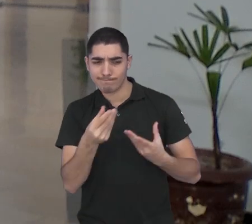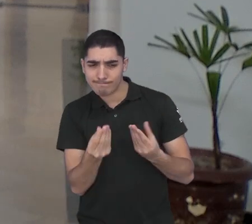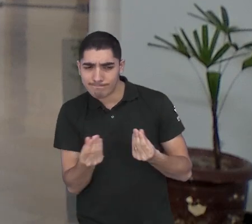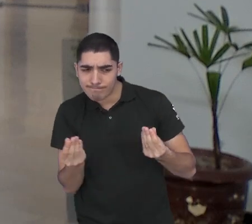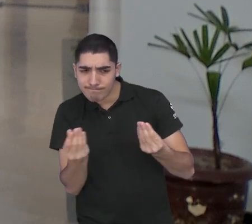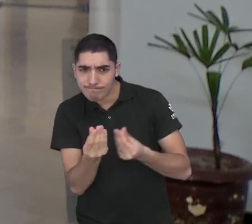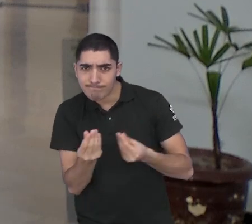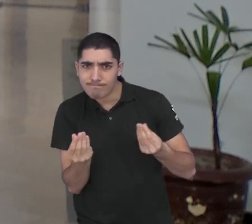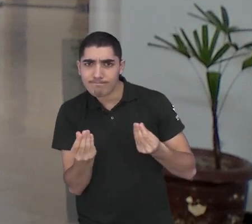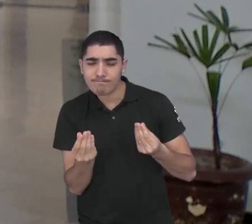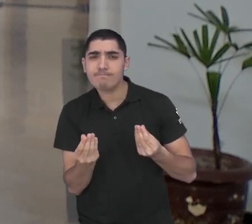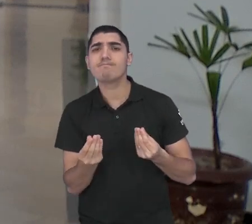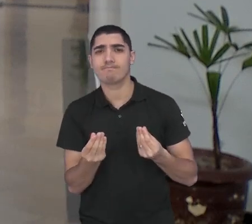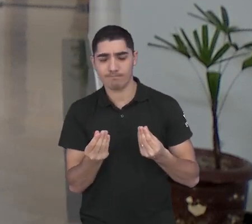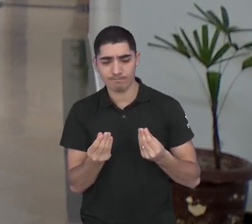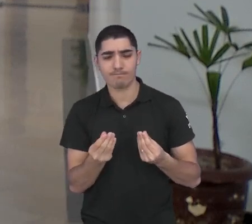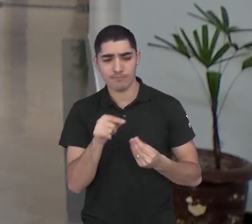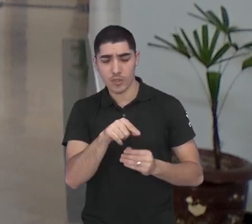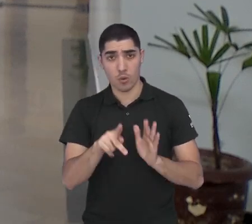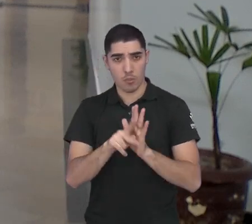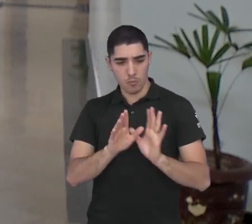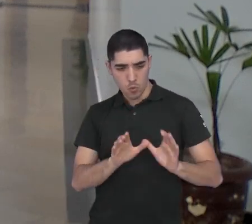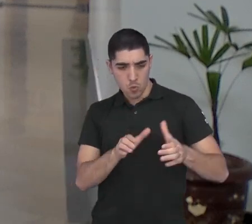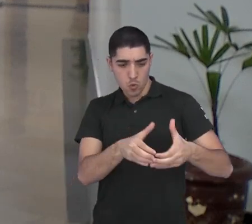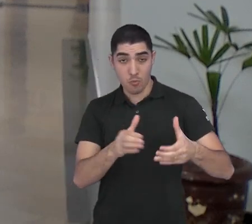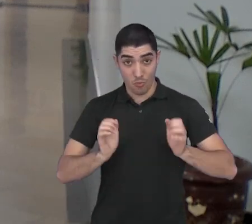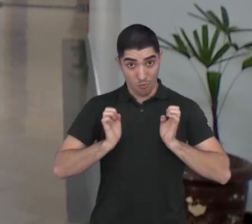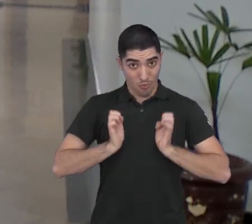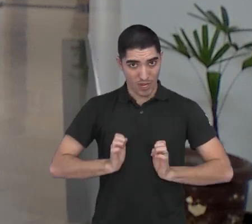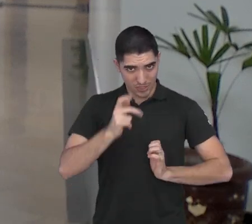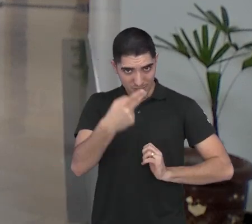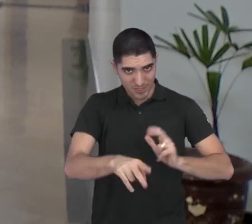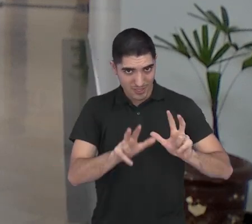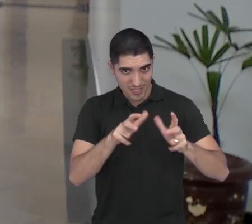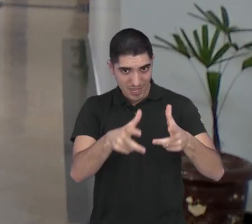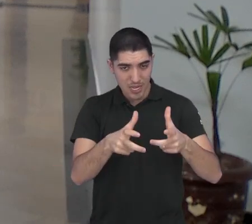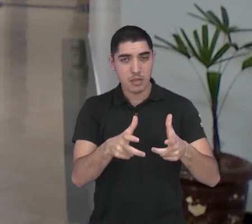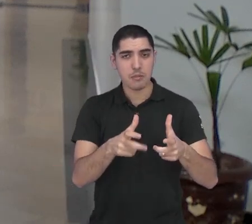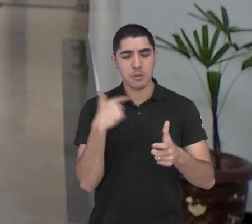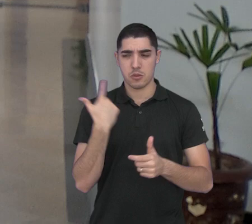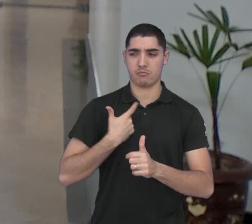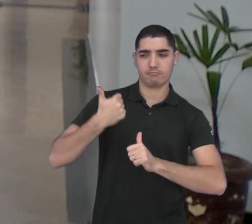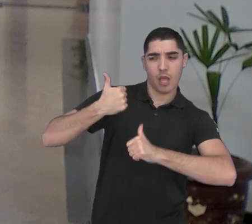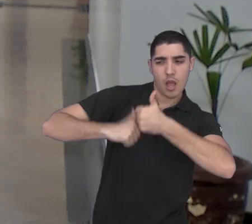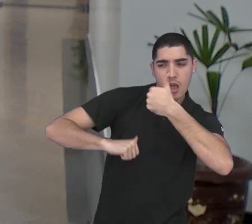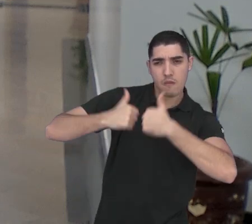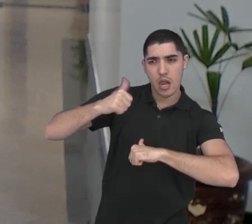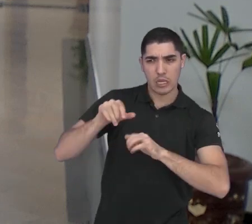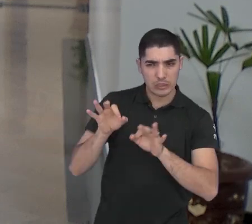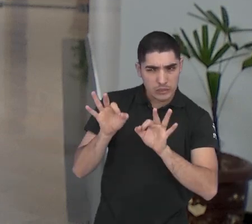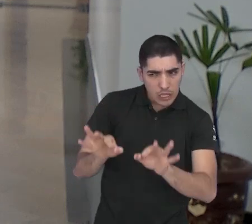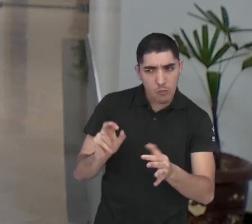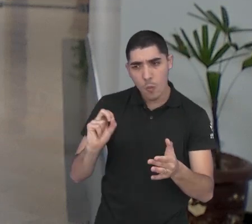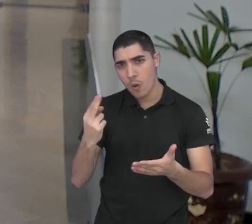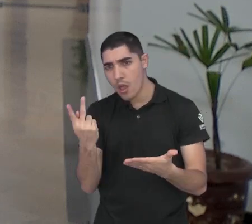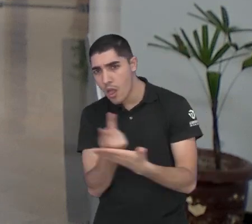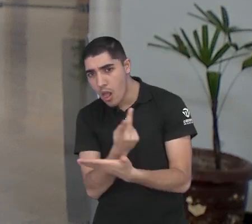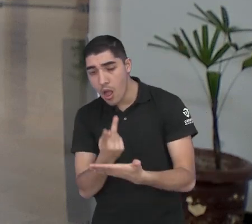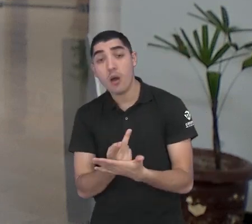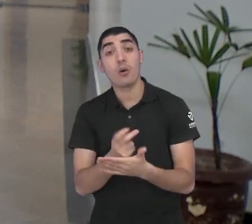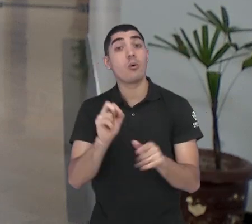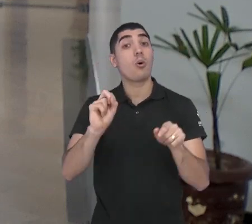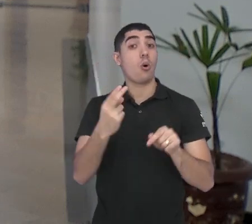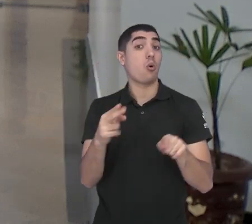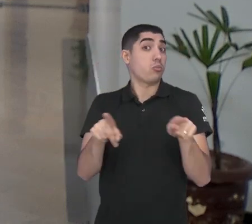ilegalidade, representar, né, encaminhar uma representação ao Conselho de Ética da Câmara para que a gente possa analisar se procede ou não, eventualmente até